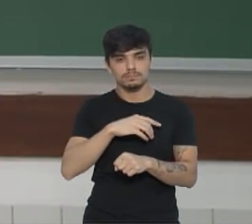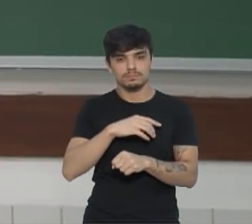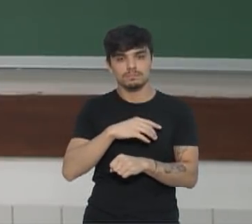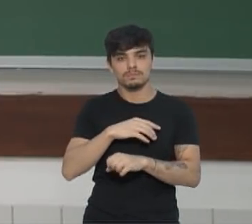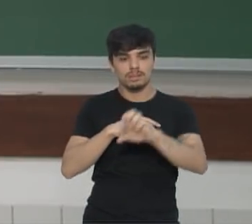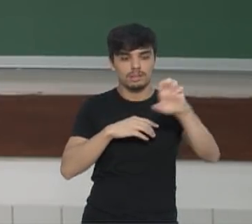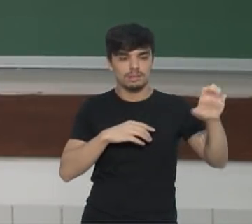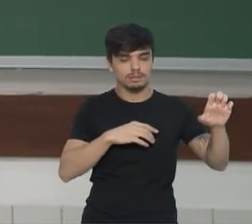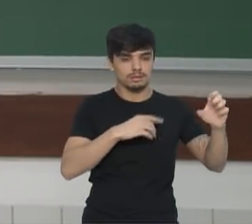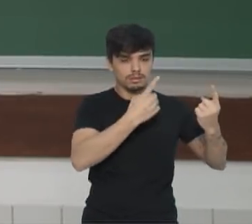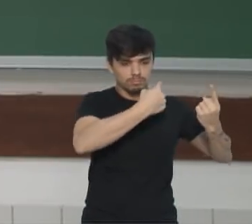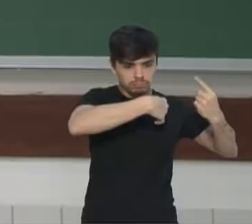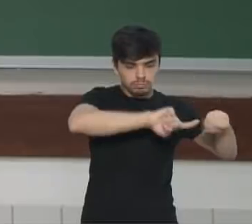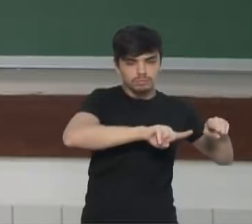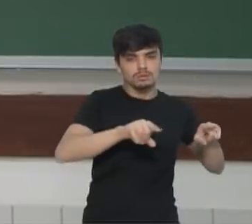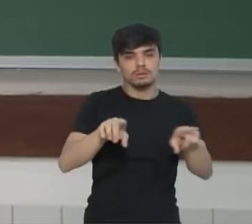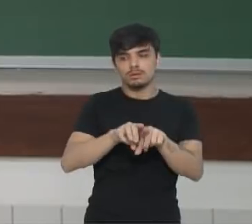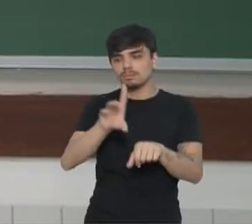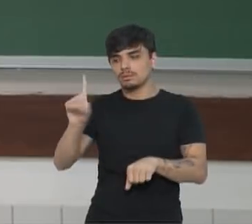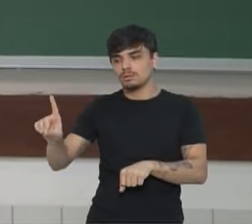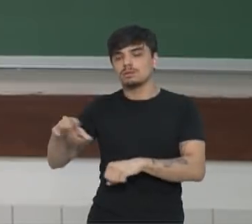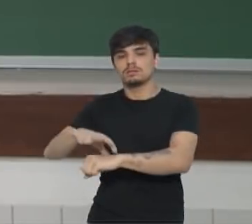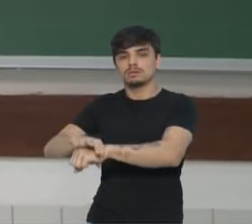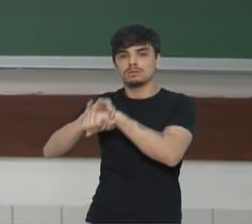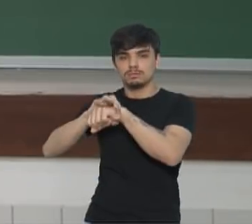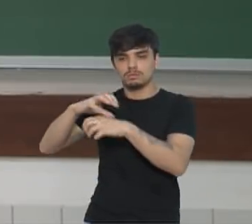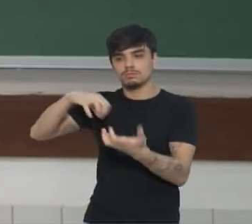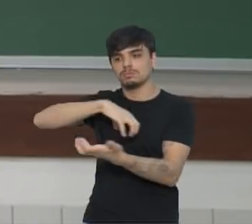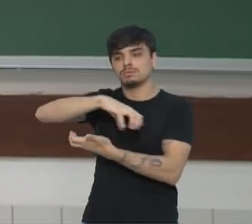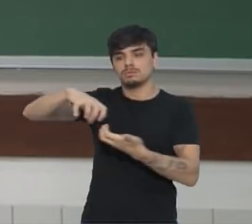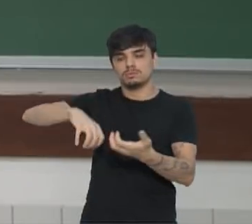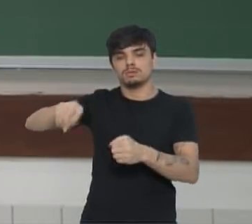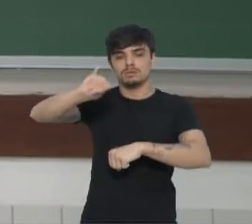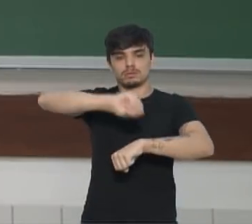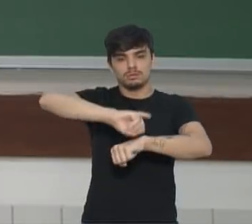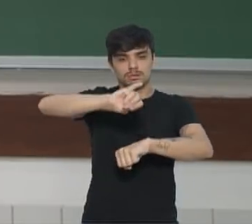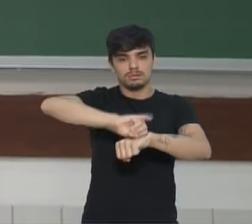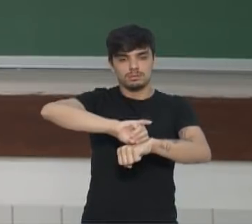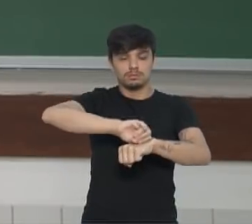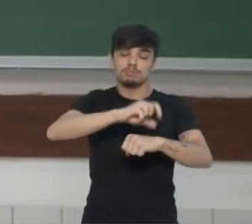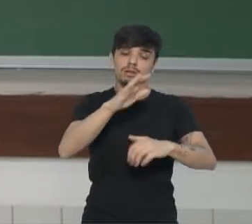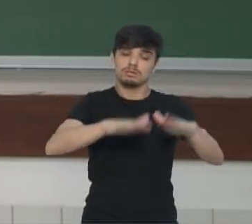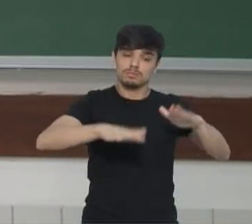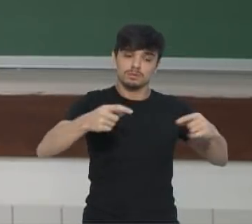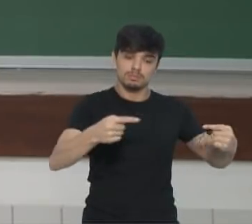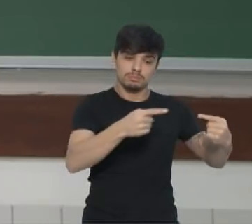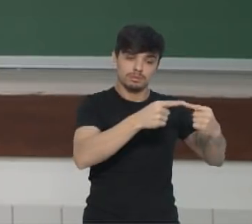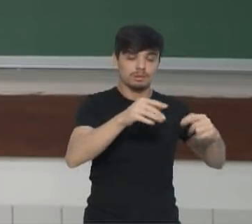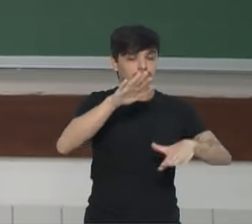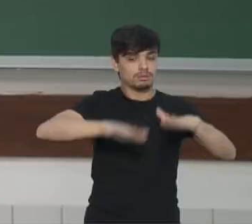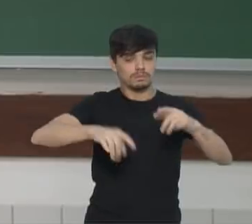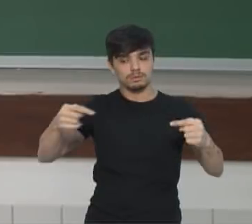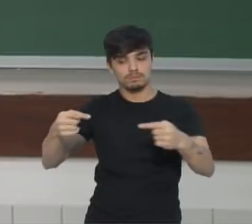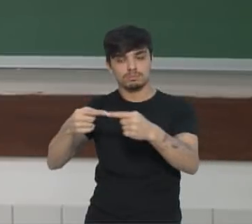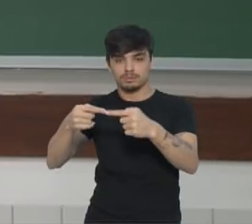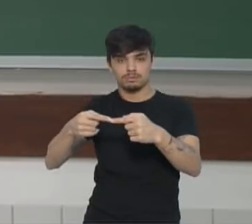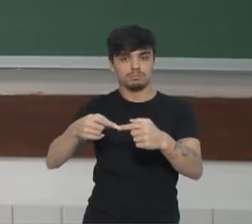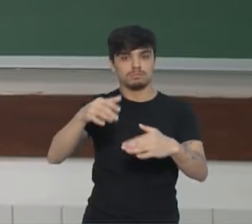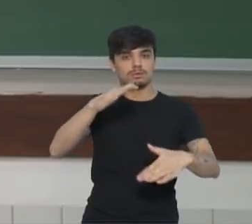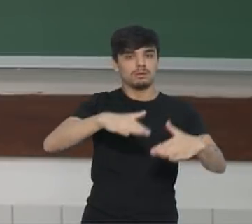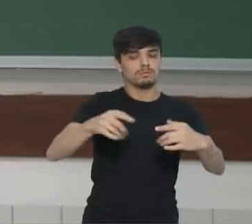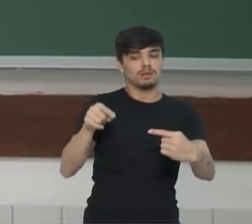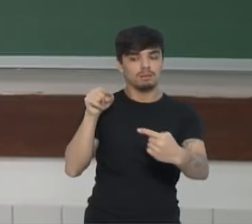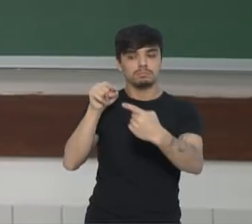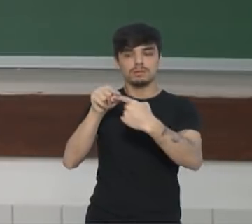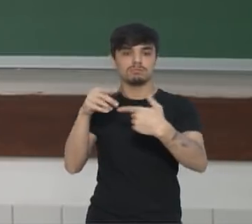que quer segurar a revolução, e no centro aqueles que vão de acordo com o balançar da bandeira. Às vezes eles vão